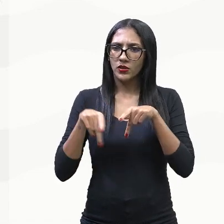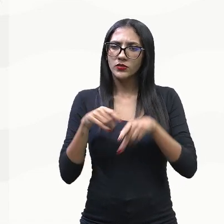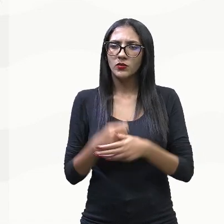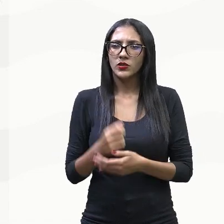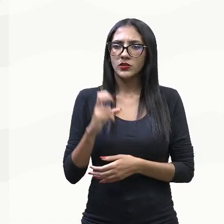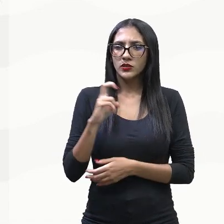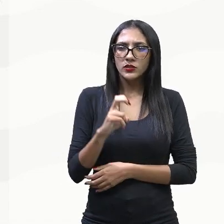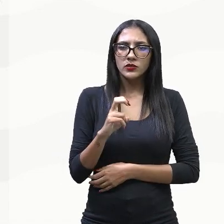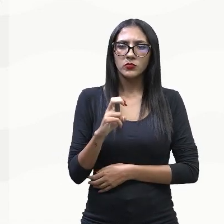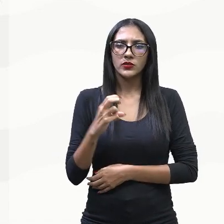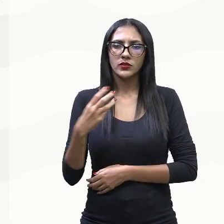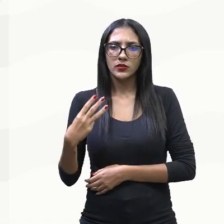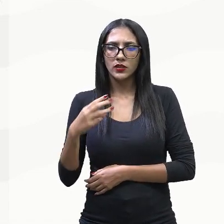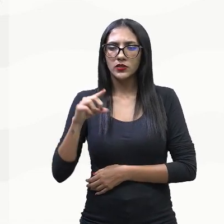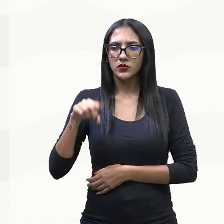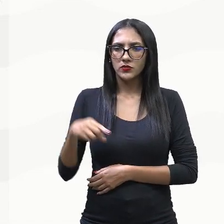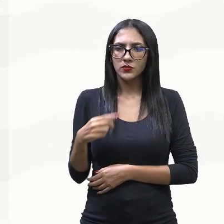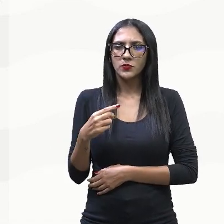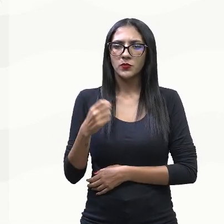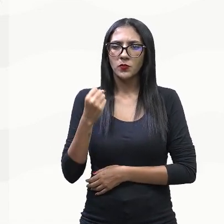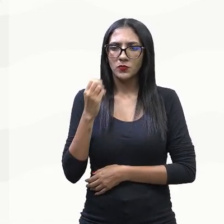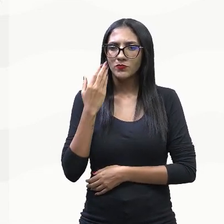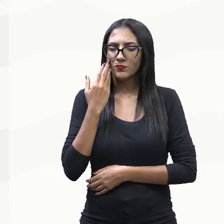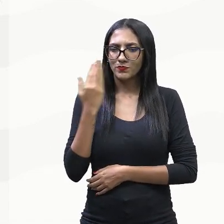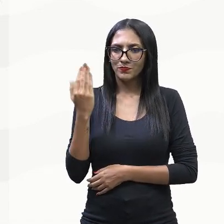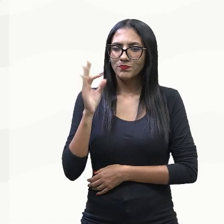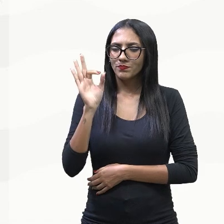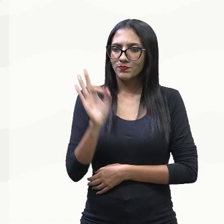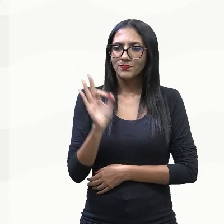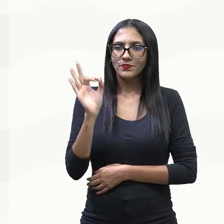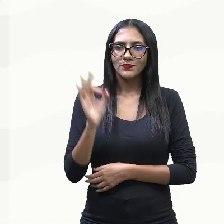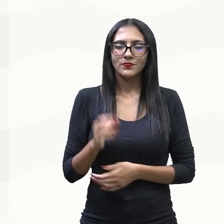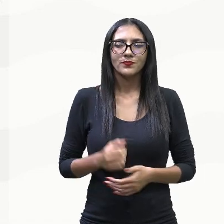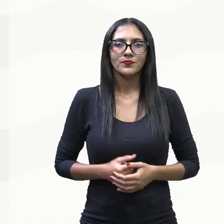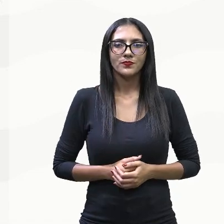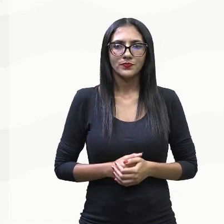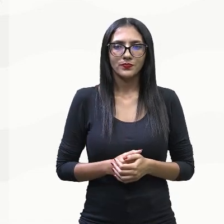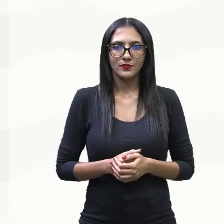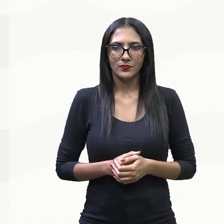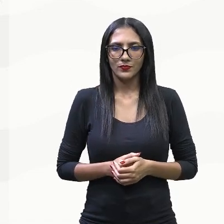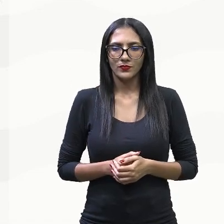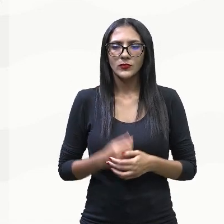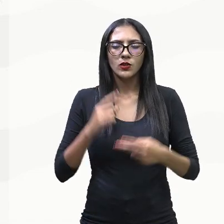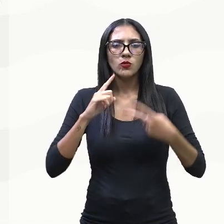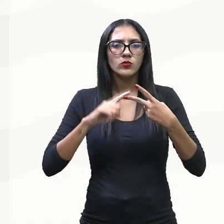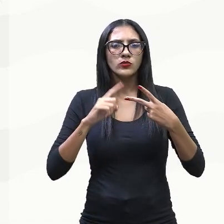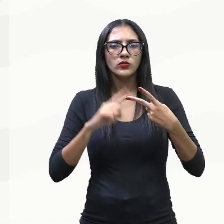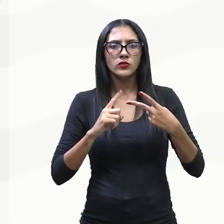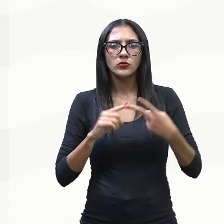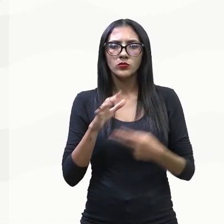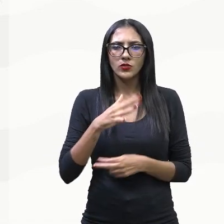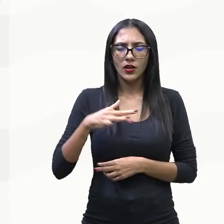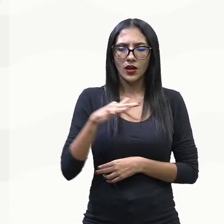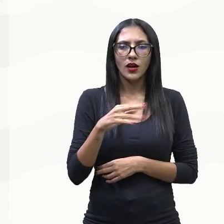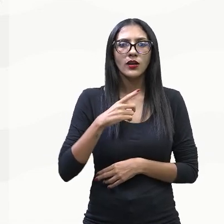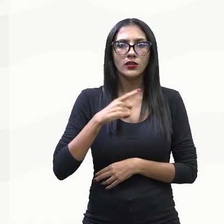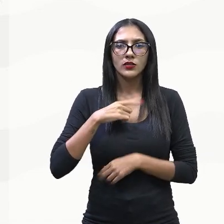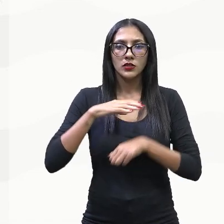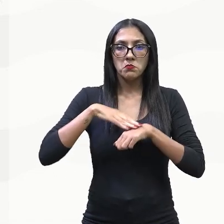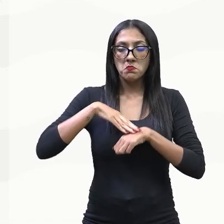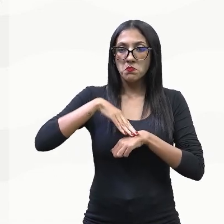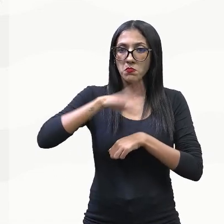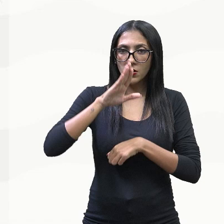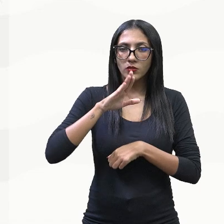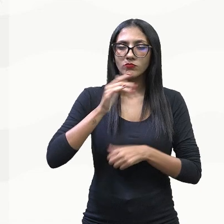ali 53%, professor. Mas aí entra o segundo setor com maior